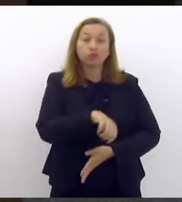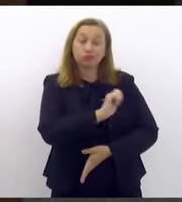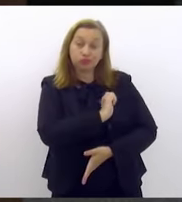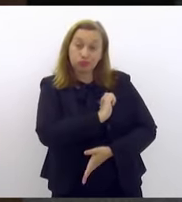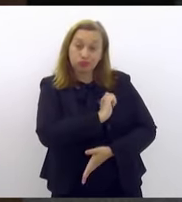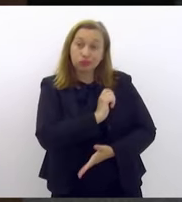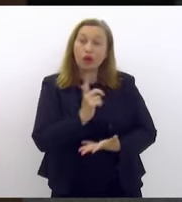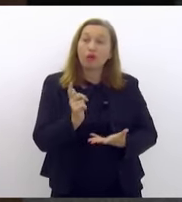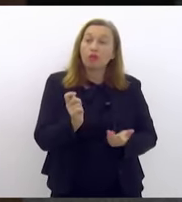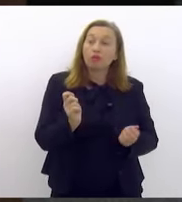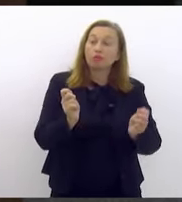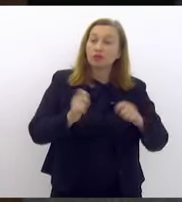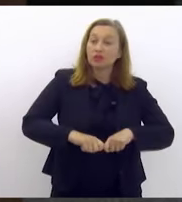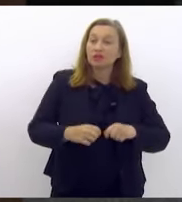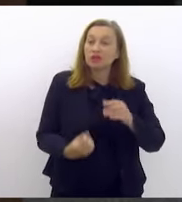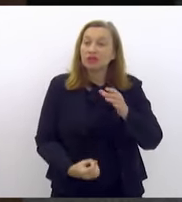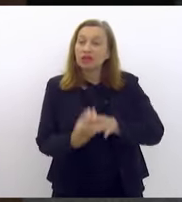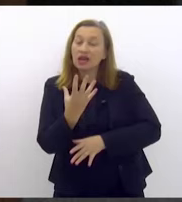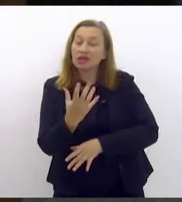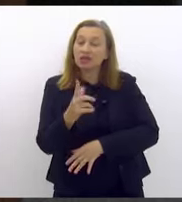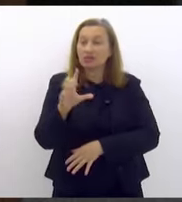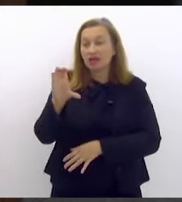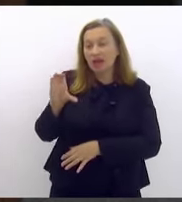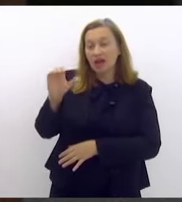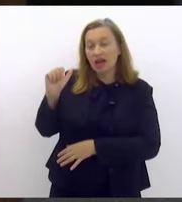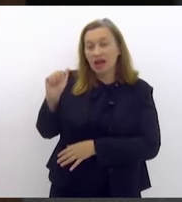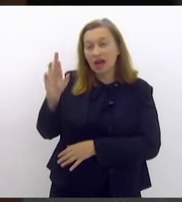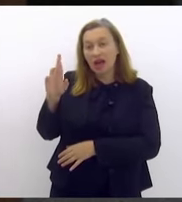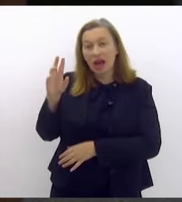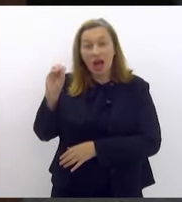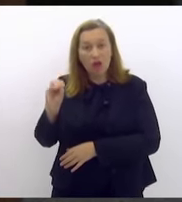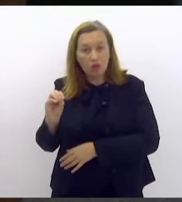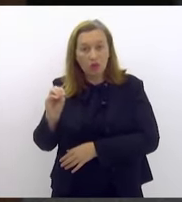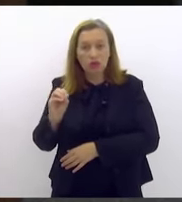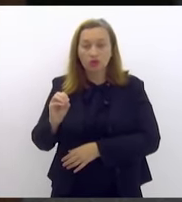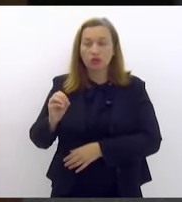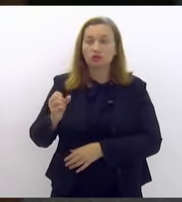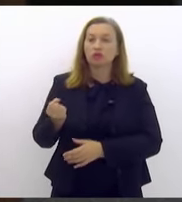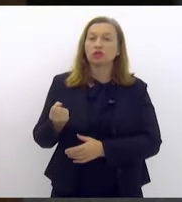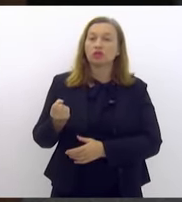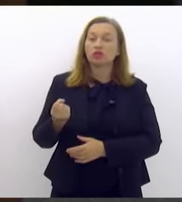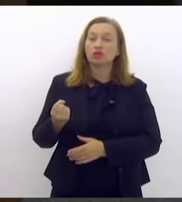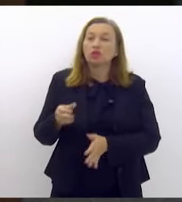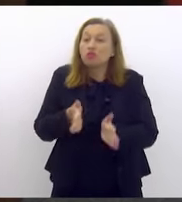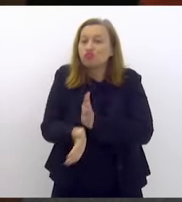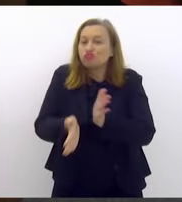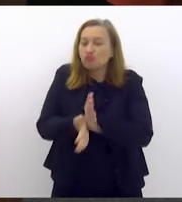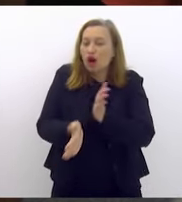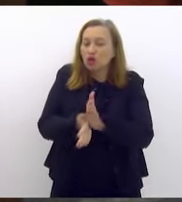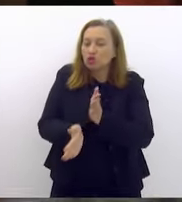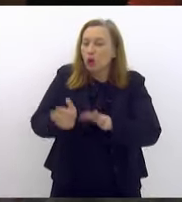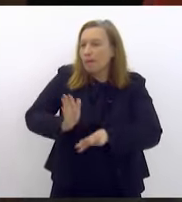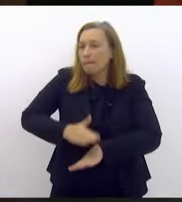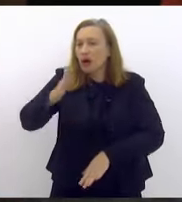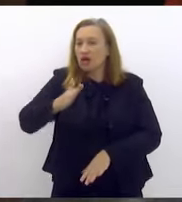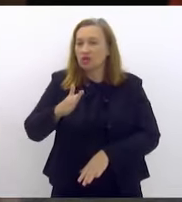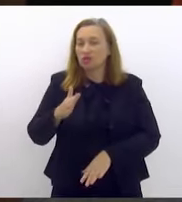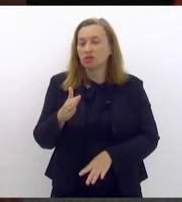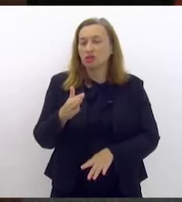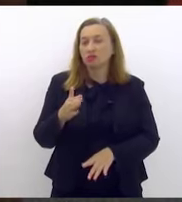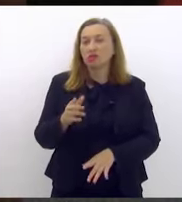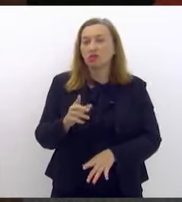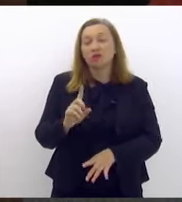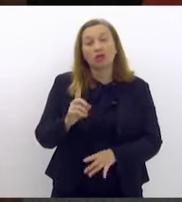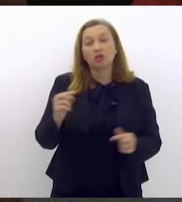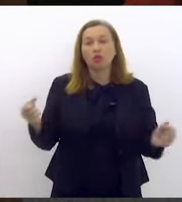a possível criação de cargos e estruturas que aumentem e onerem, né, o gasto do Poder Executivo, o que não é o